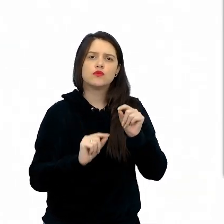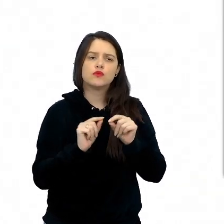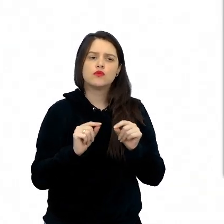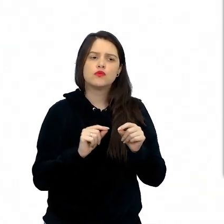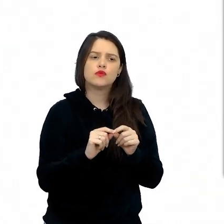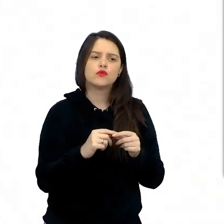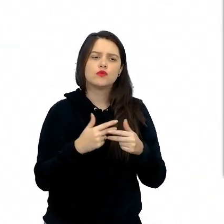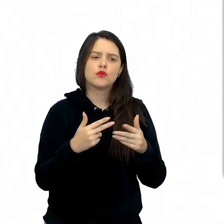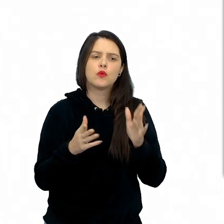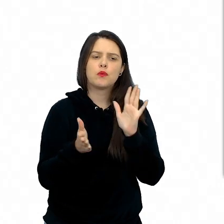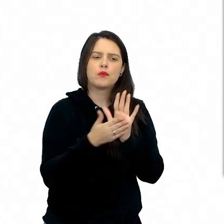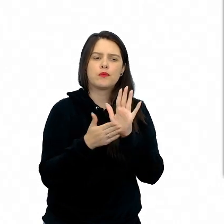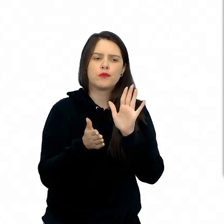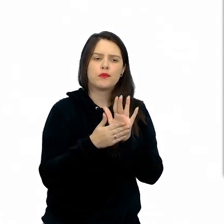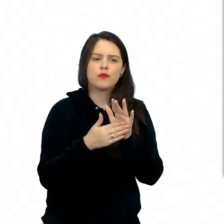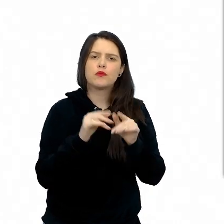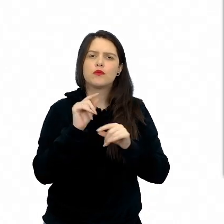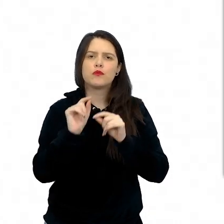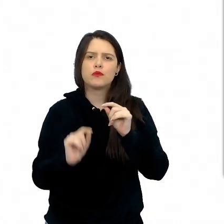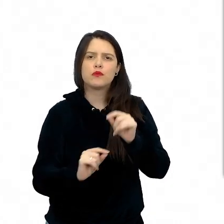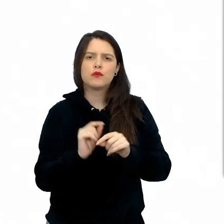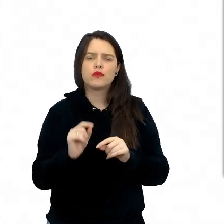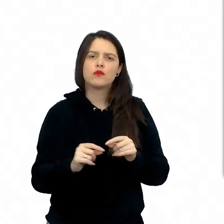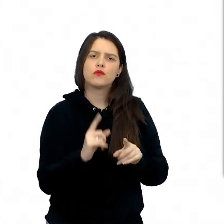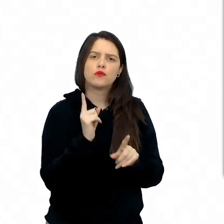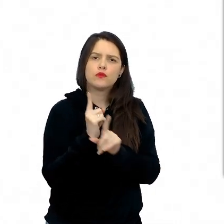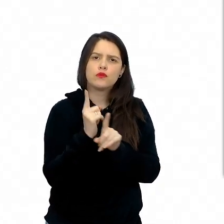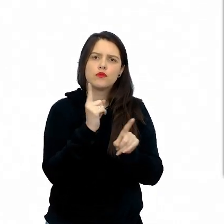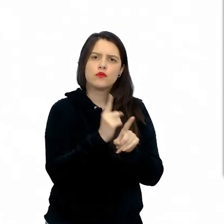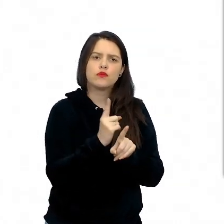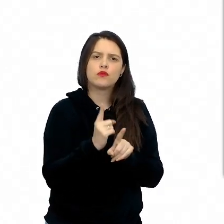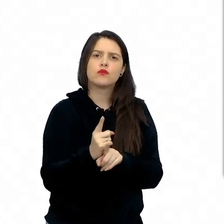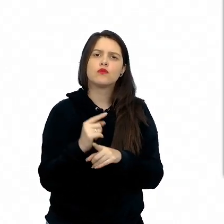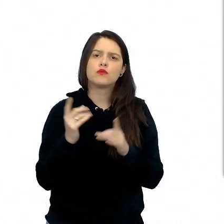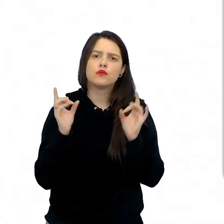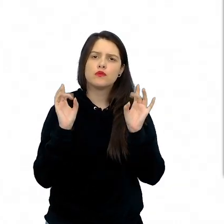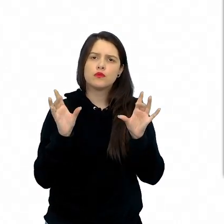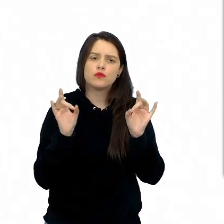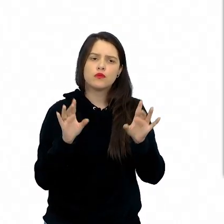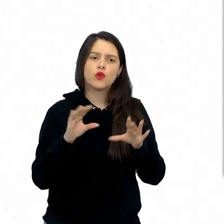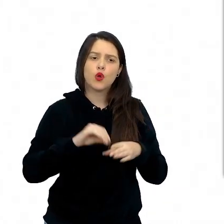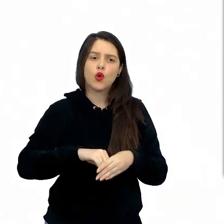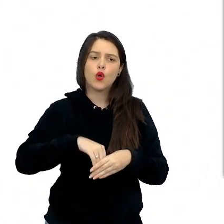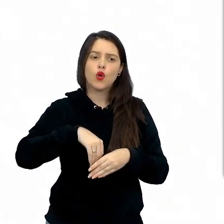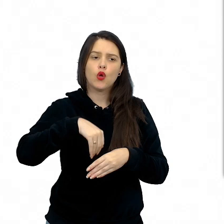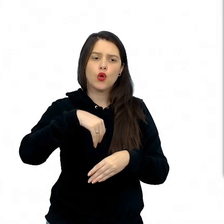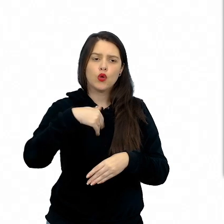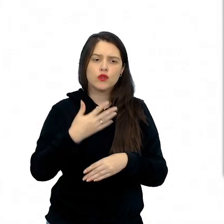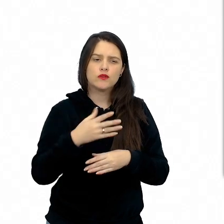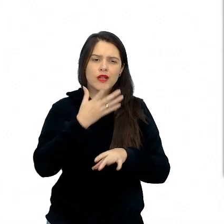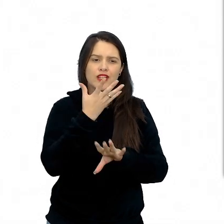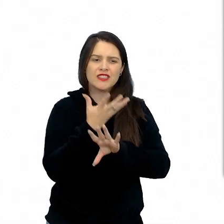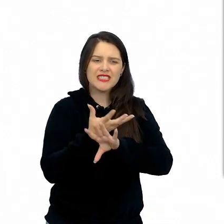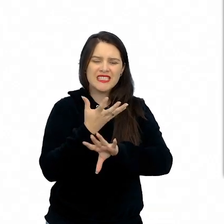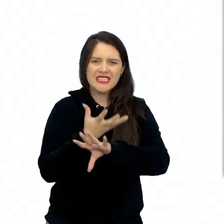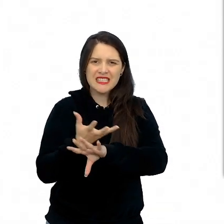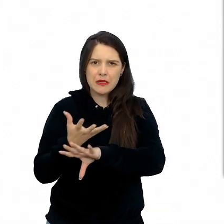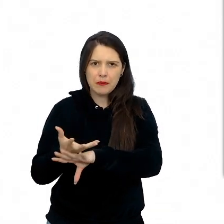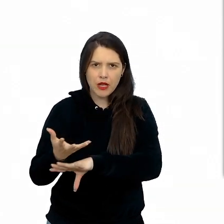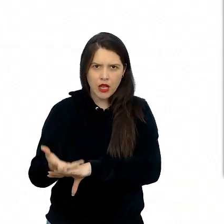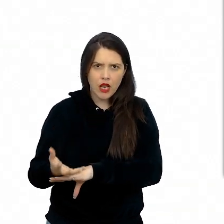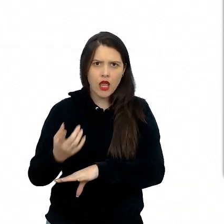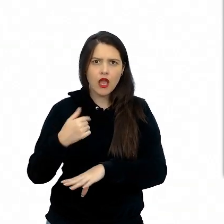modelo proposto, né, por Schumann como foco do conhecimento do conteúdo da disciplina e